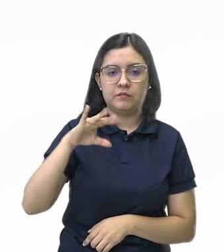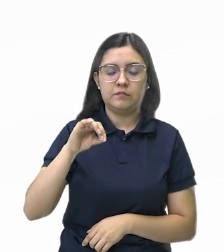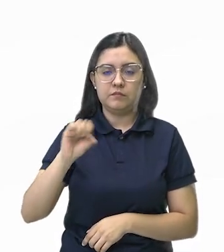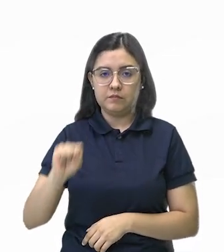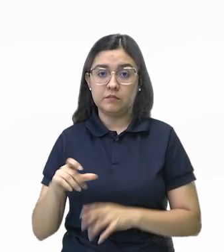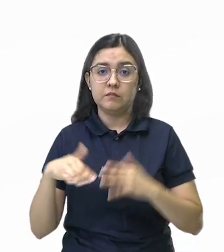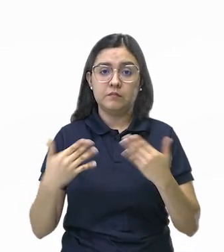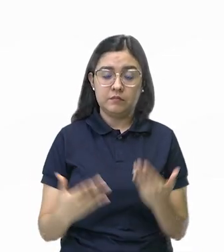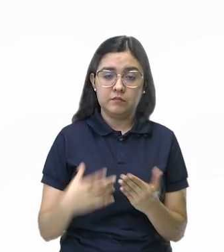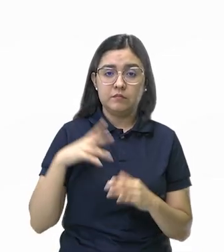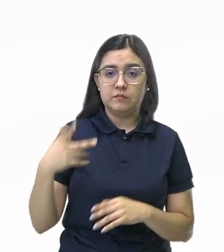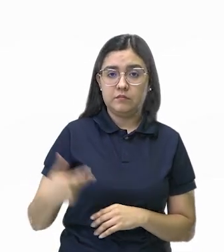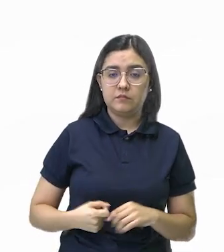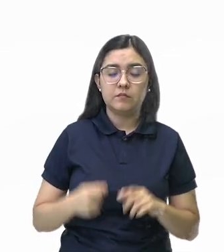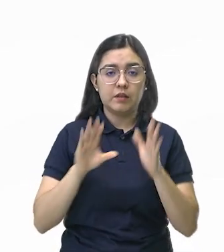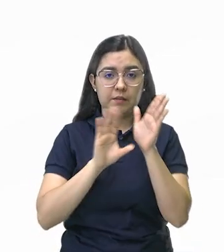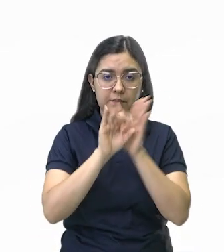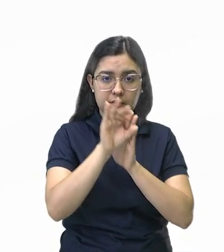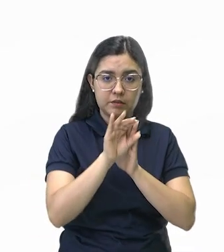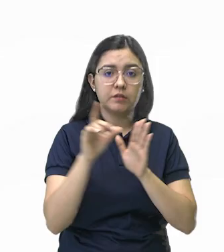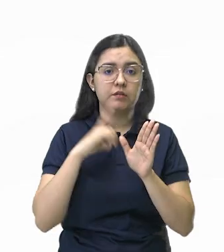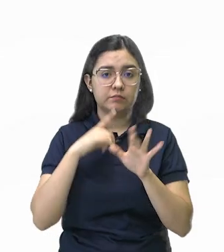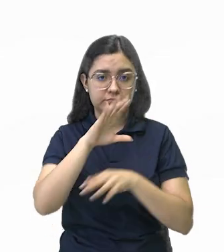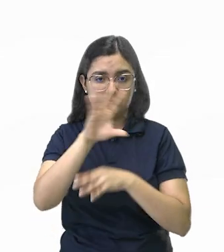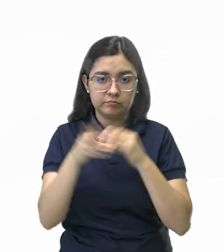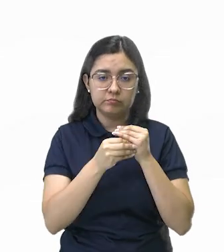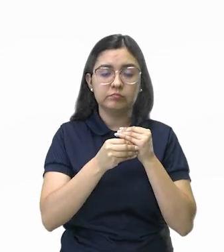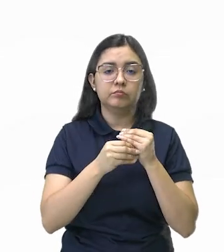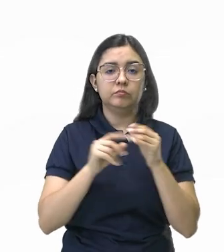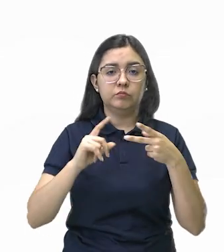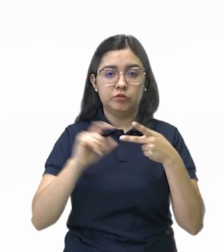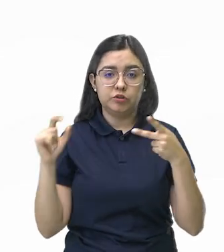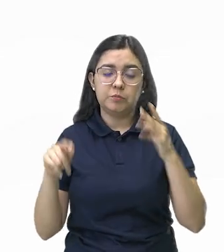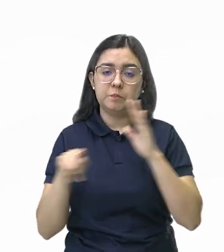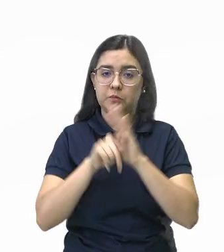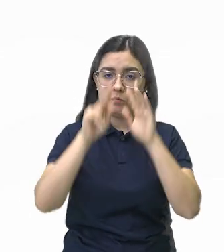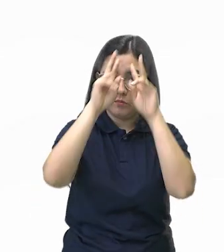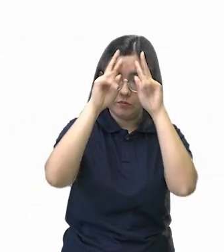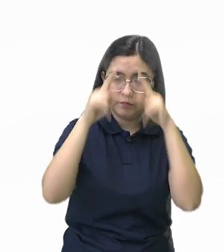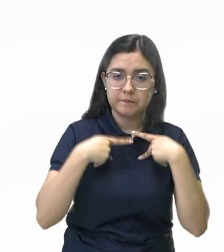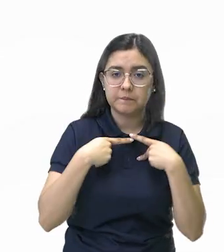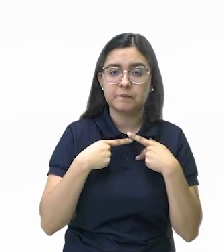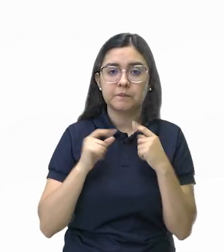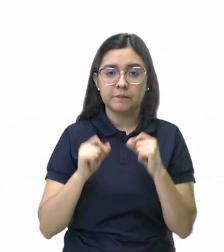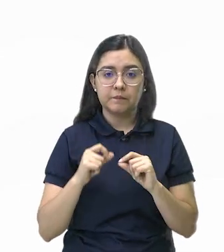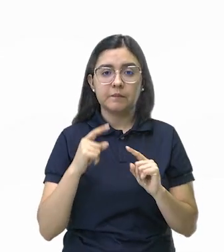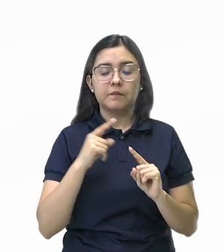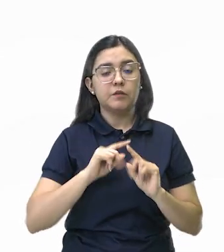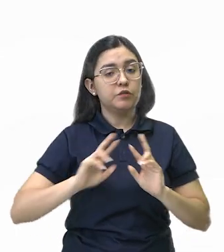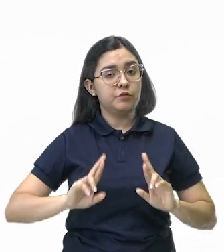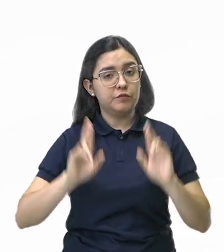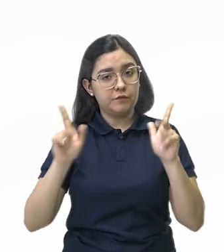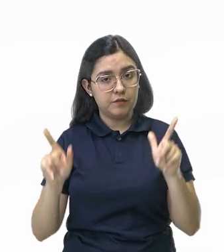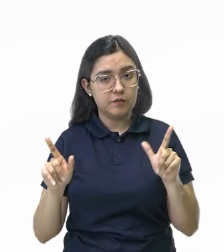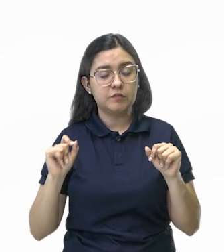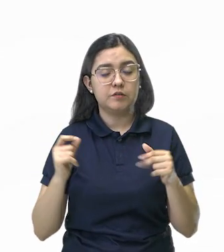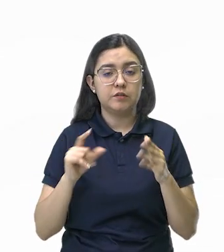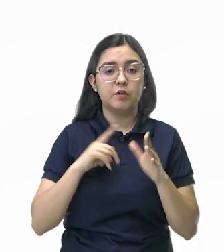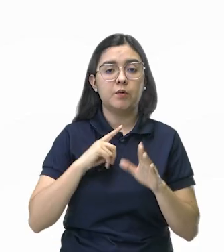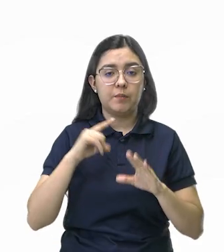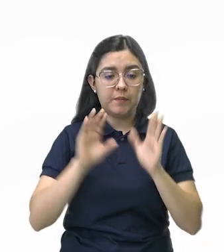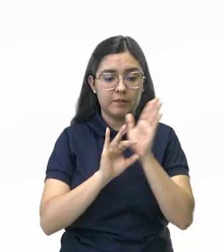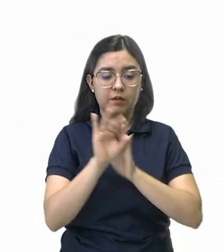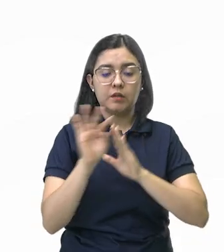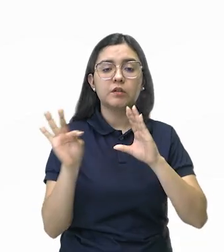caso da insulina, aquela bactéria recebeu um gene de um ser humano, ou seja, de uma espécie diferente. Então, ela é uma bactéria